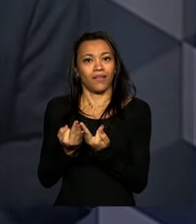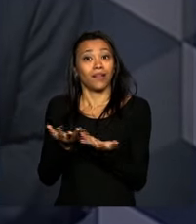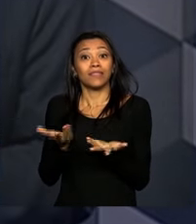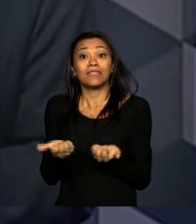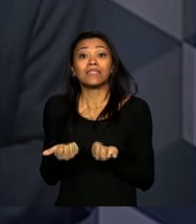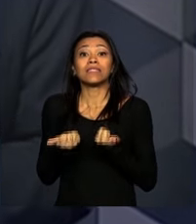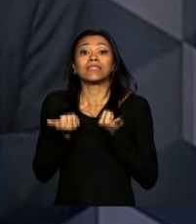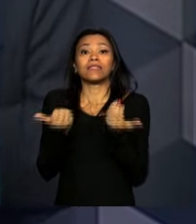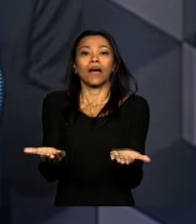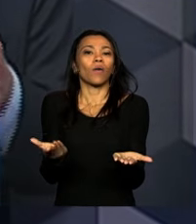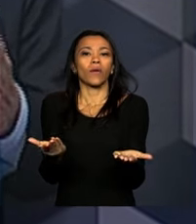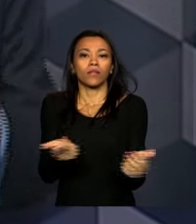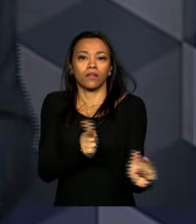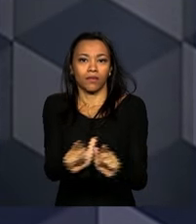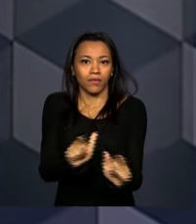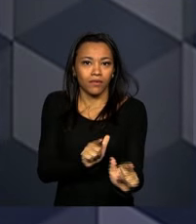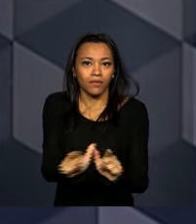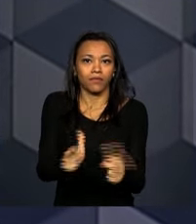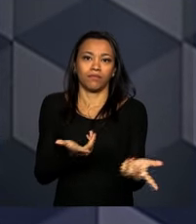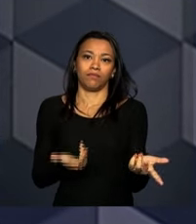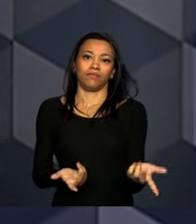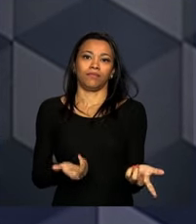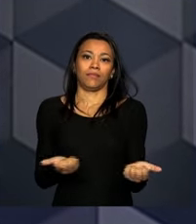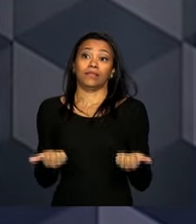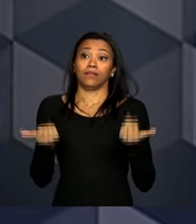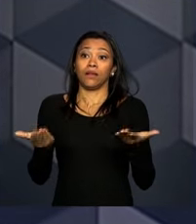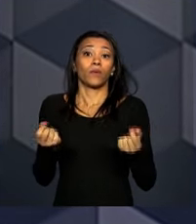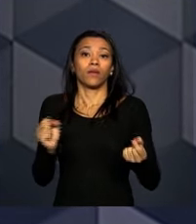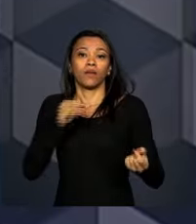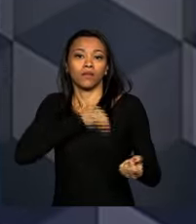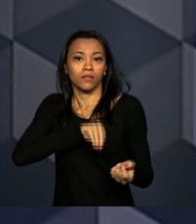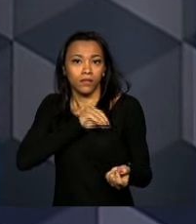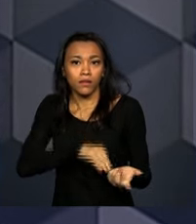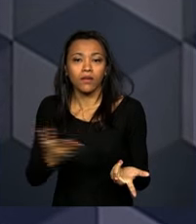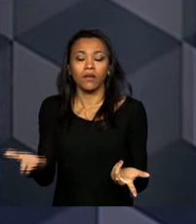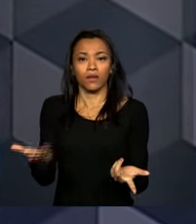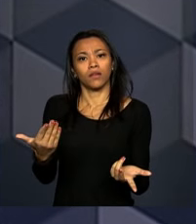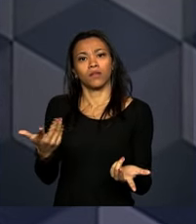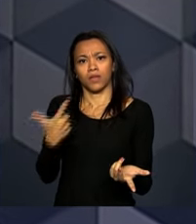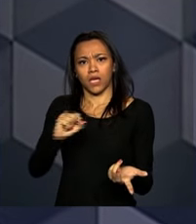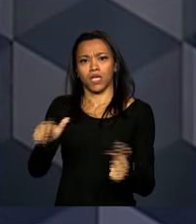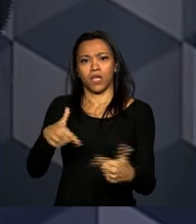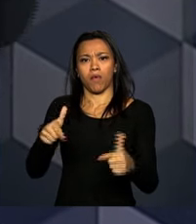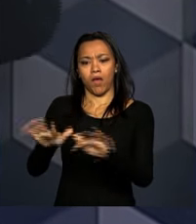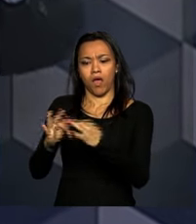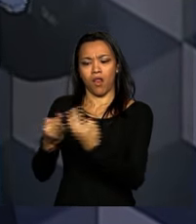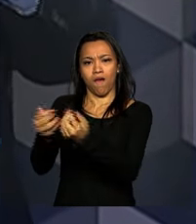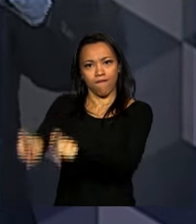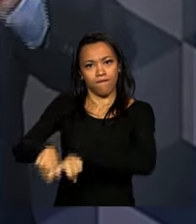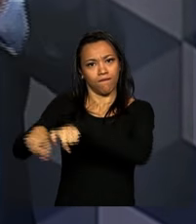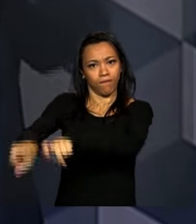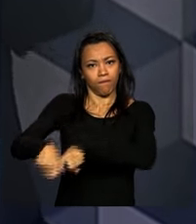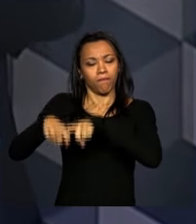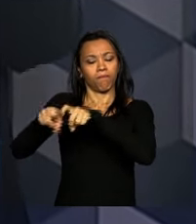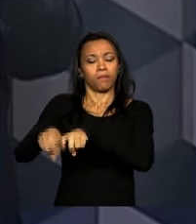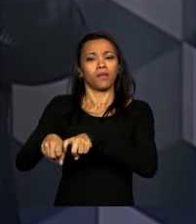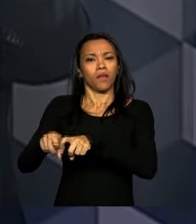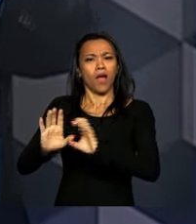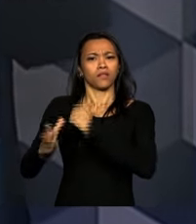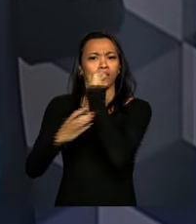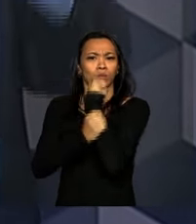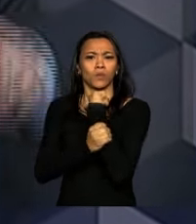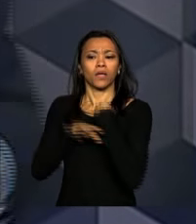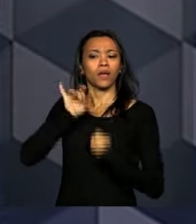trabalho, gera emprego, gera renda, possibilita democraticamente que as